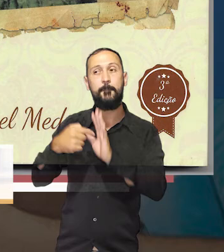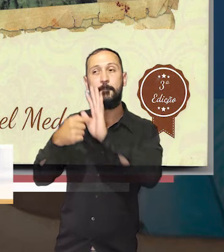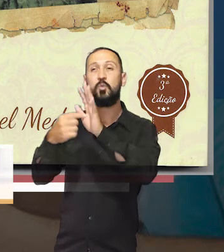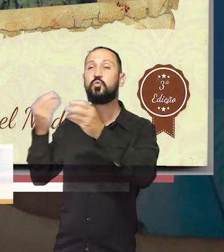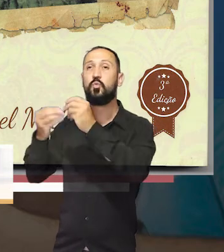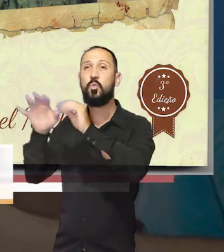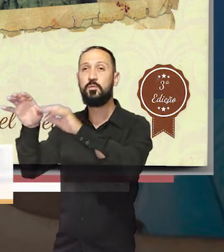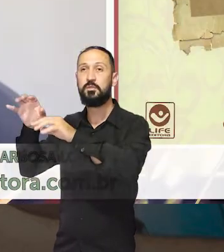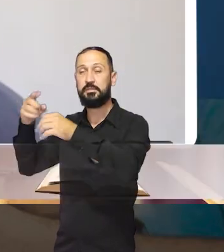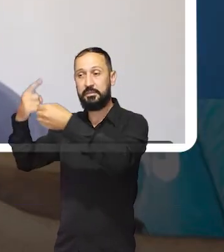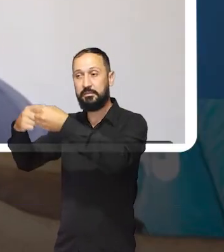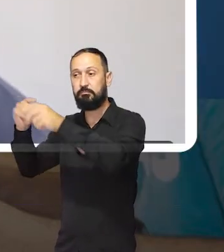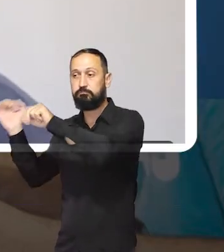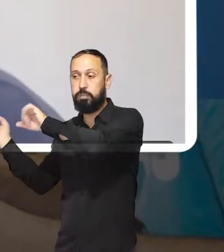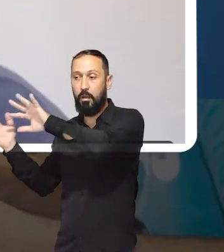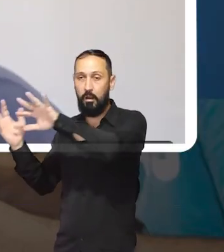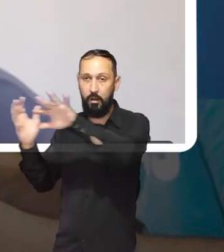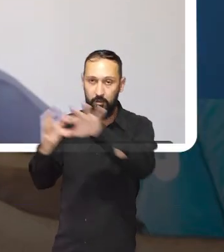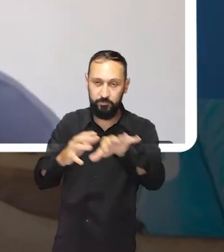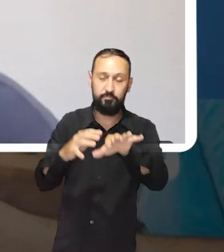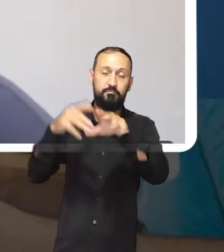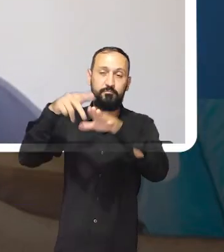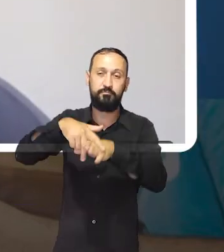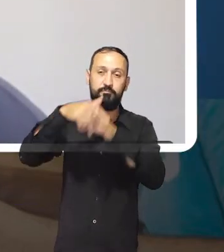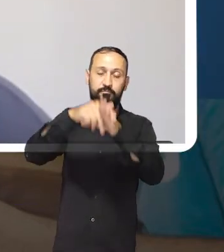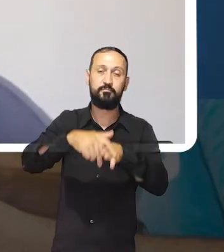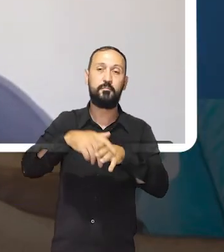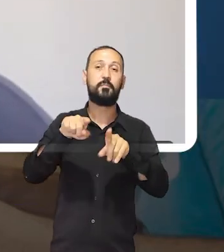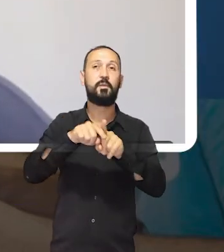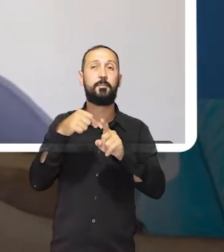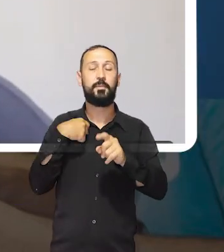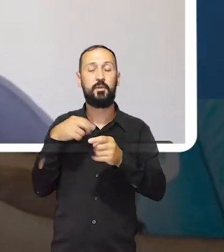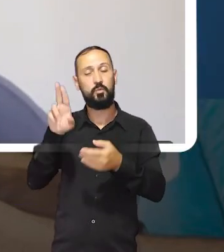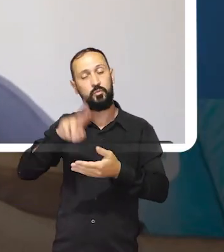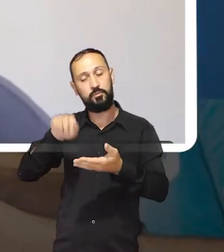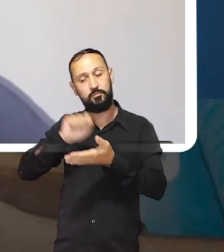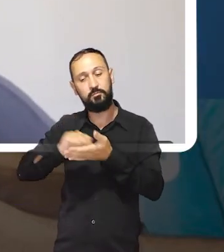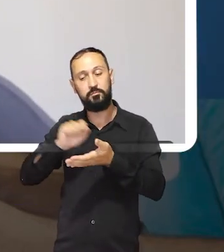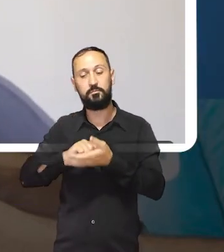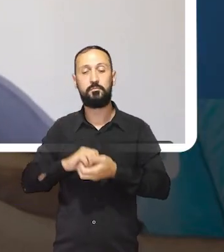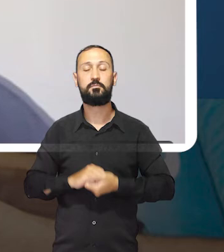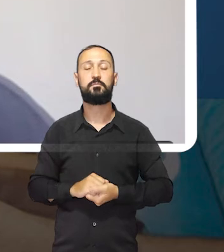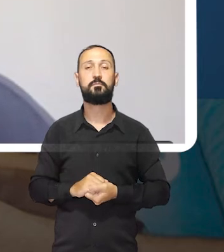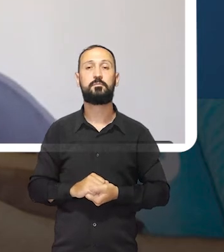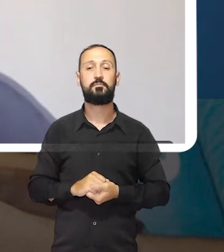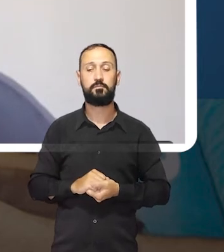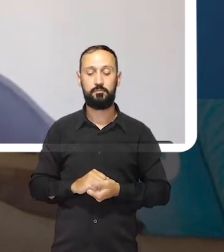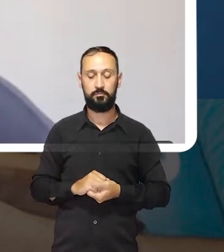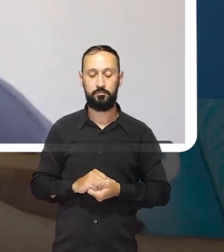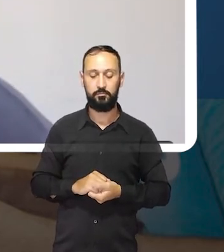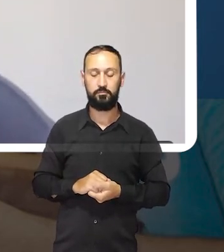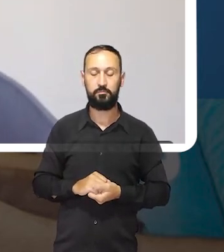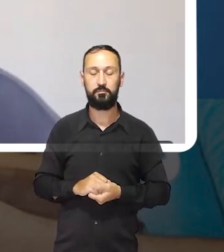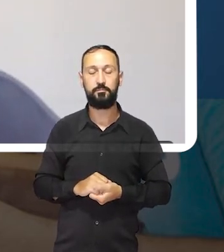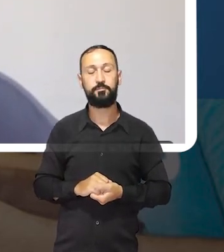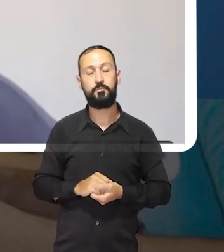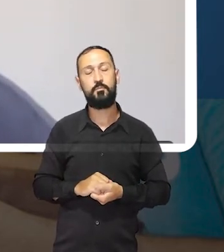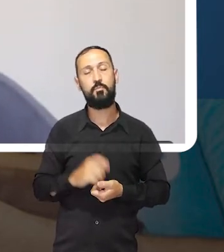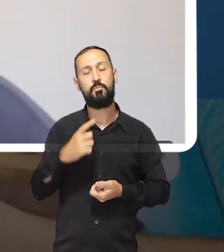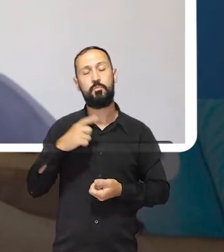na obra dele, A Retirada da Laguna, né? Um grande livro no qual eu também me baseei. Então,